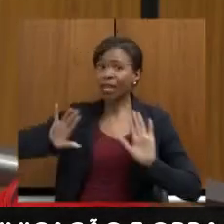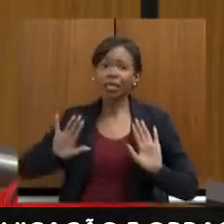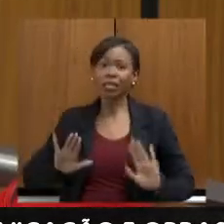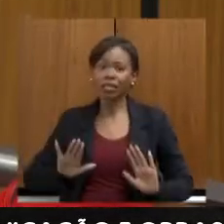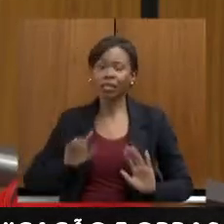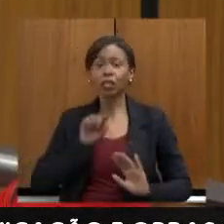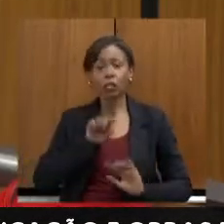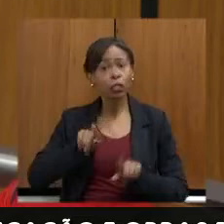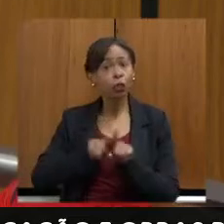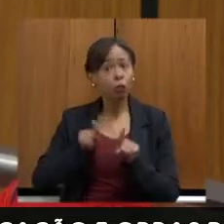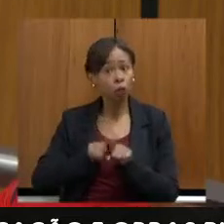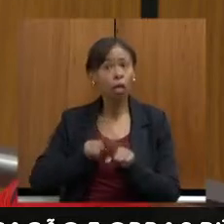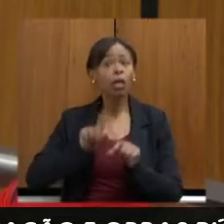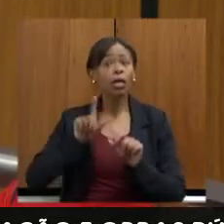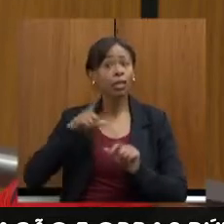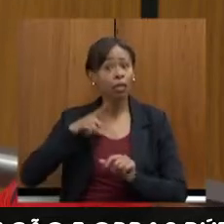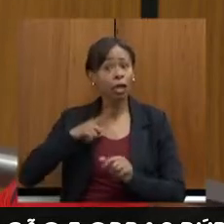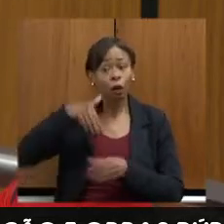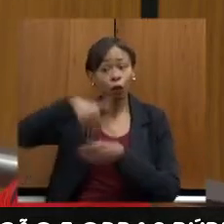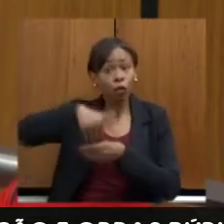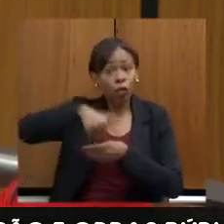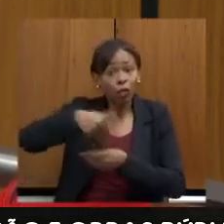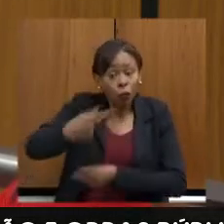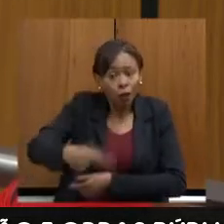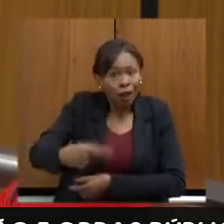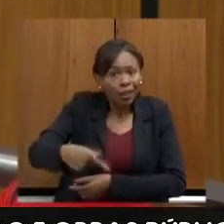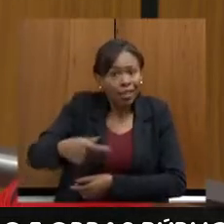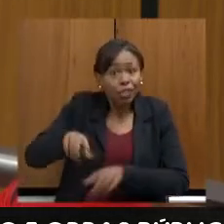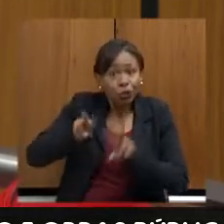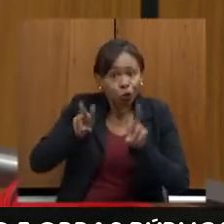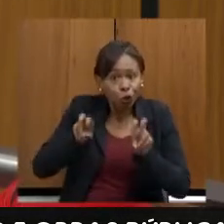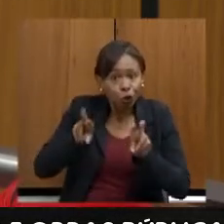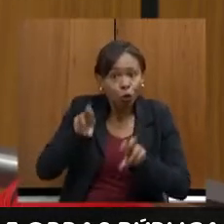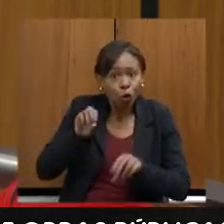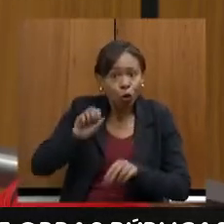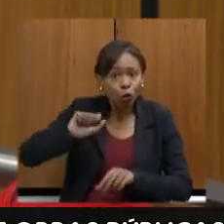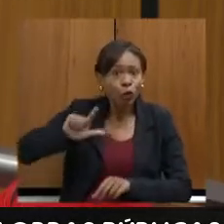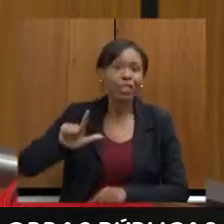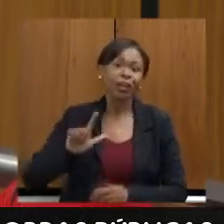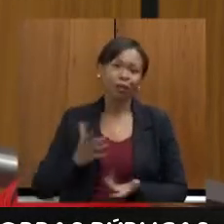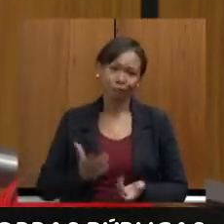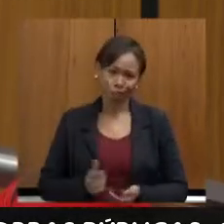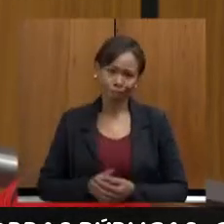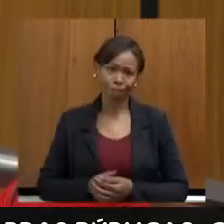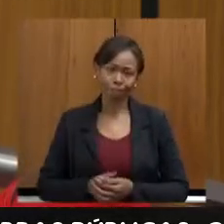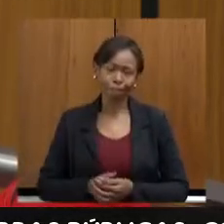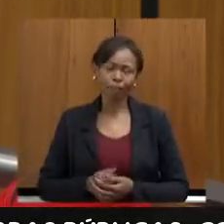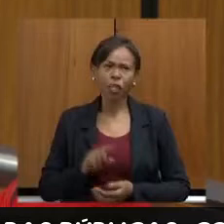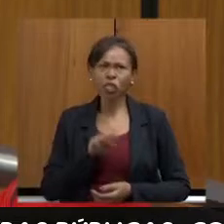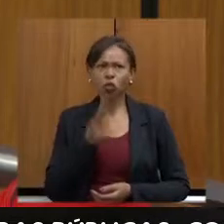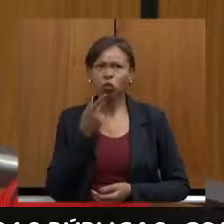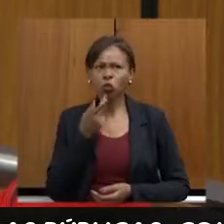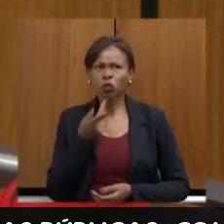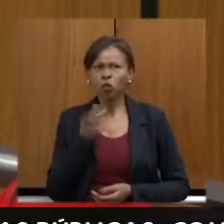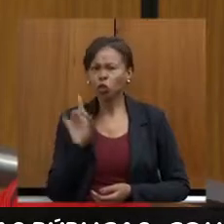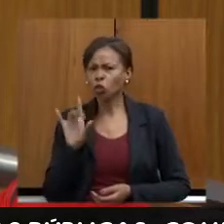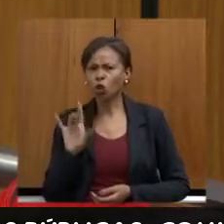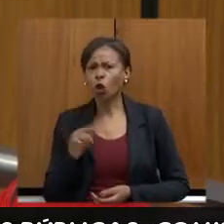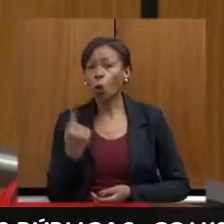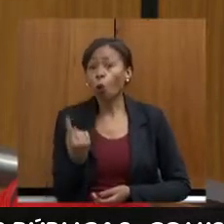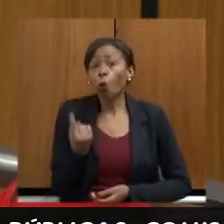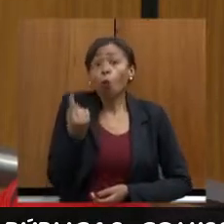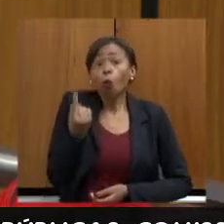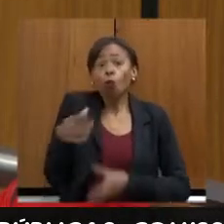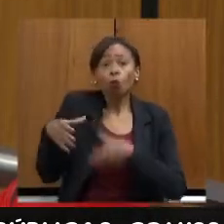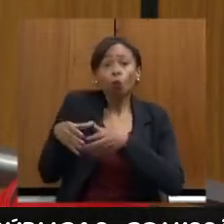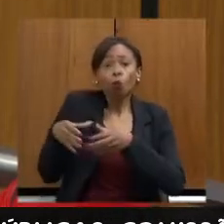encaminhamentos tem votação de comissões aqui em relação ao Rodoanel foi considerada só a atuação de uma frente parlamentar